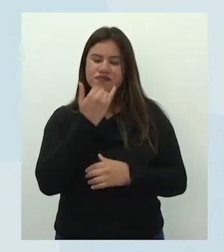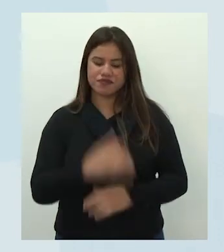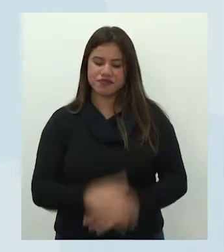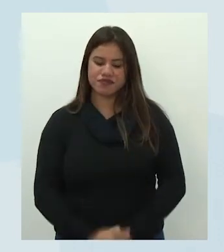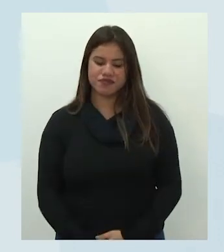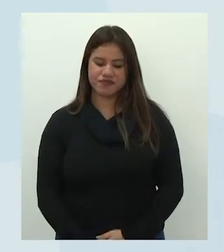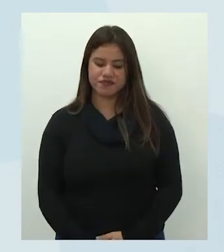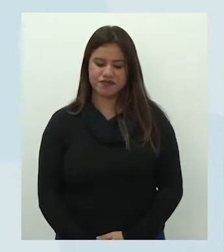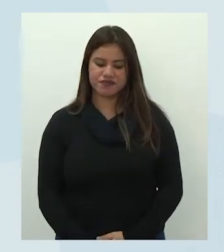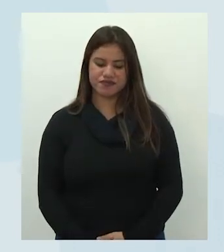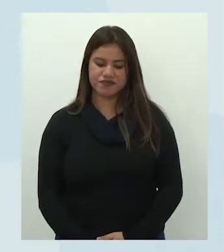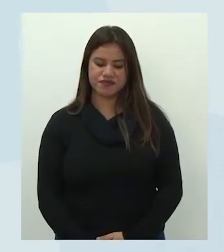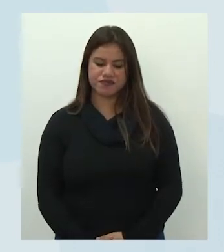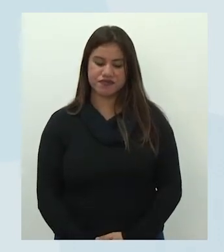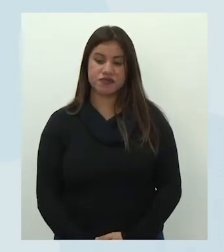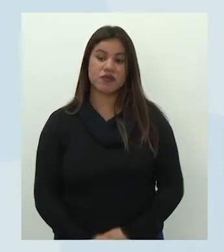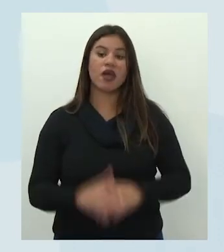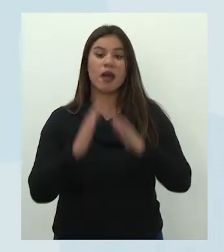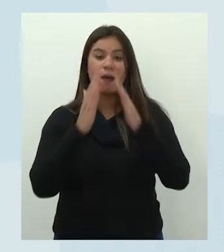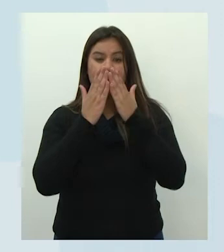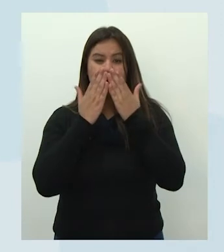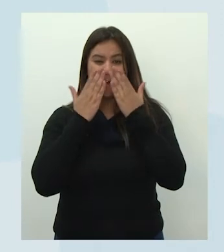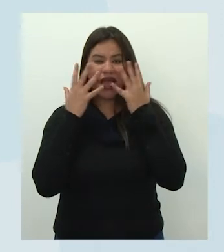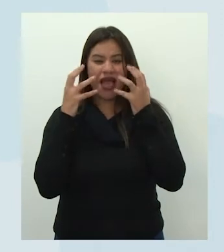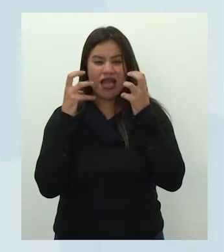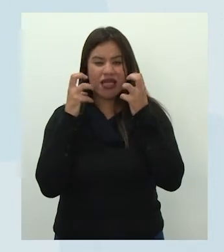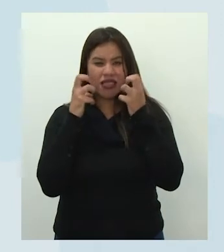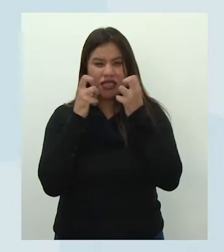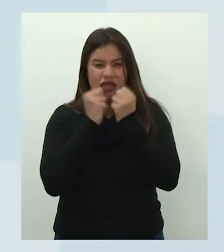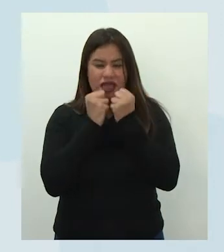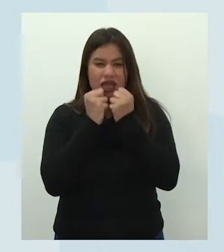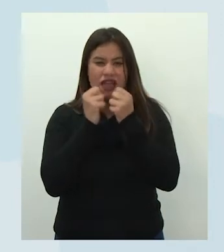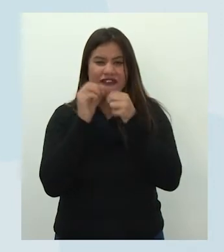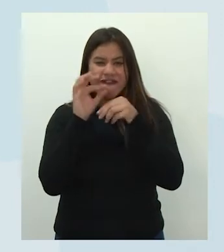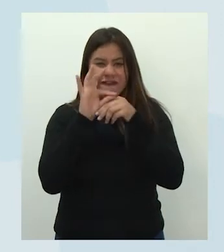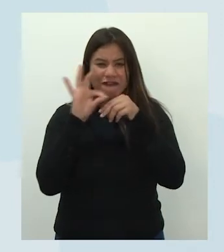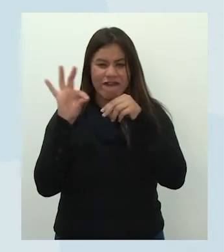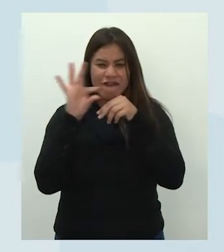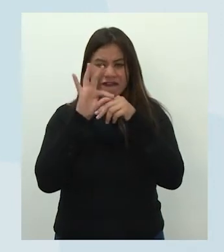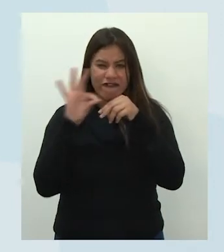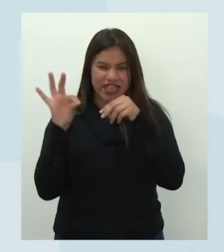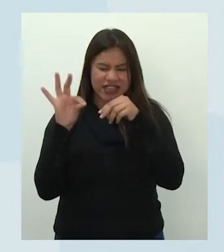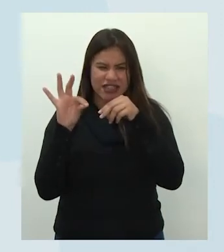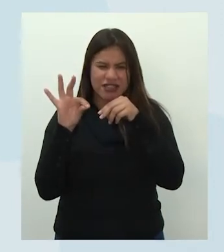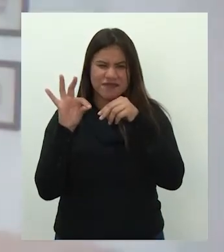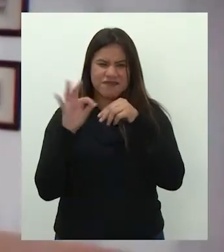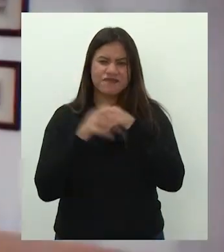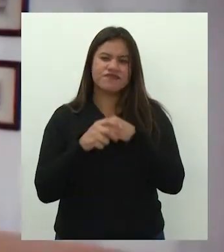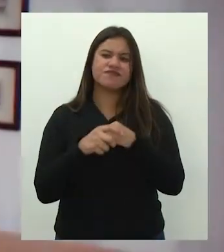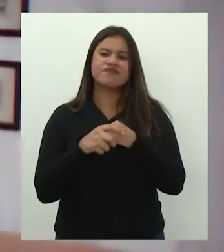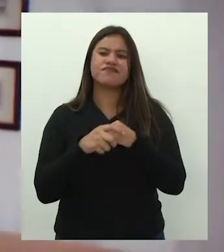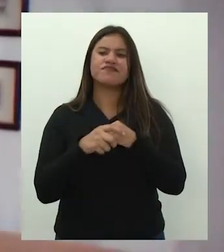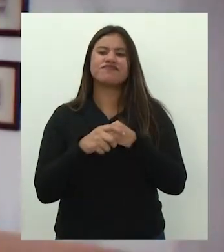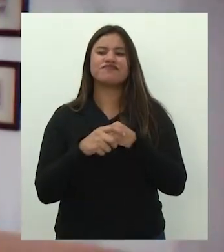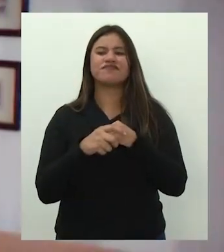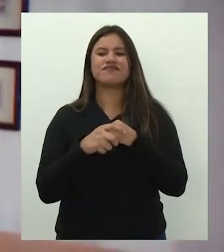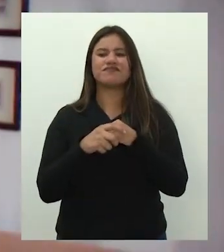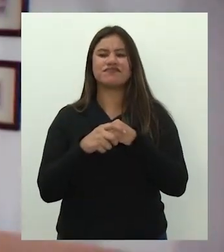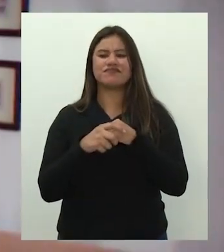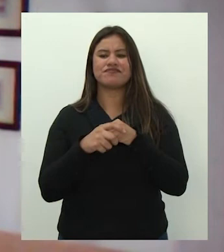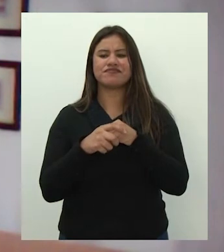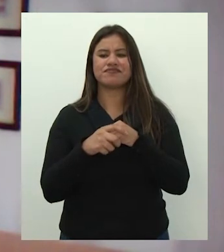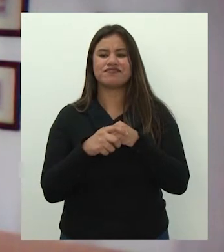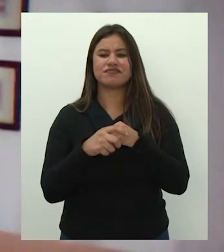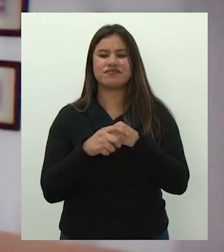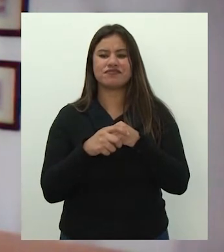A pele fica assim, mais seca e mais fina. Por isso, é tão... Não